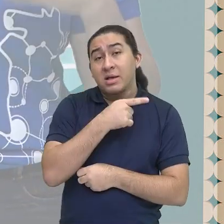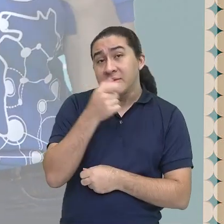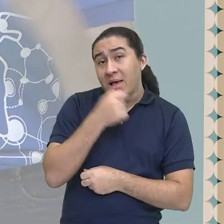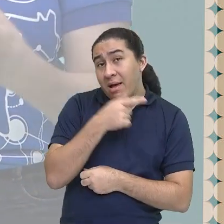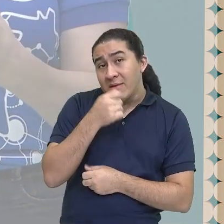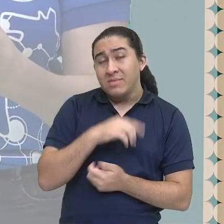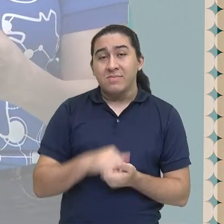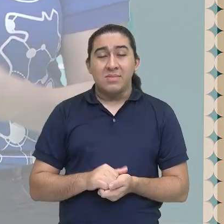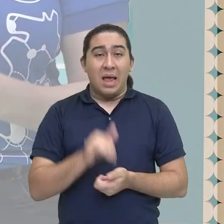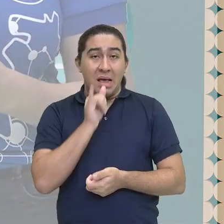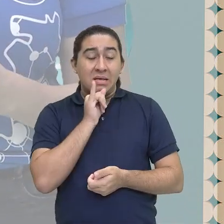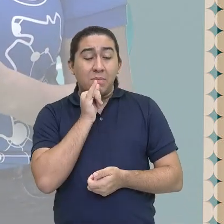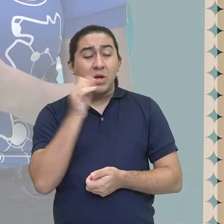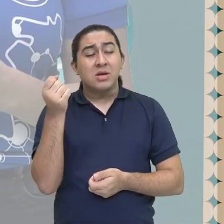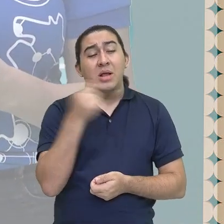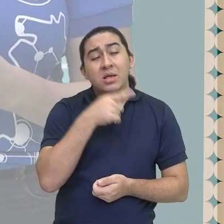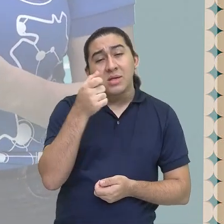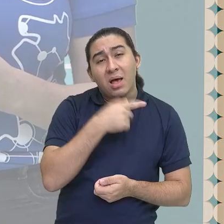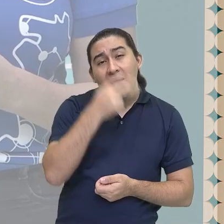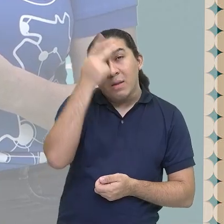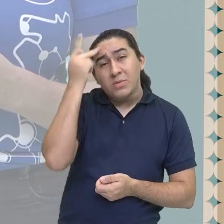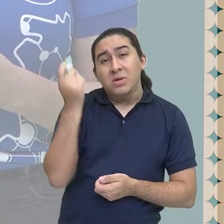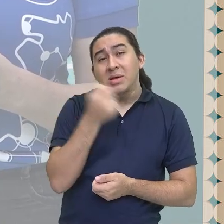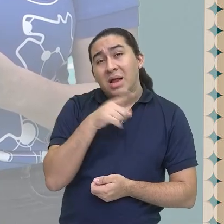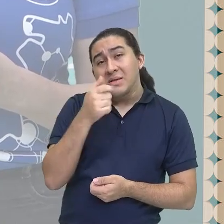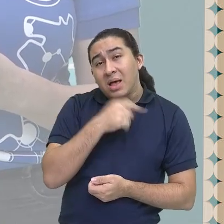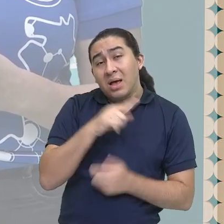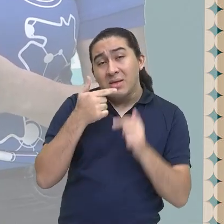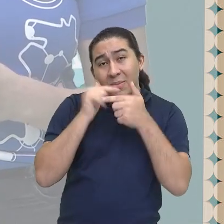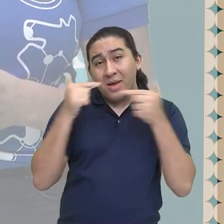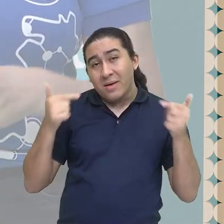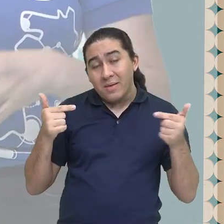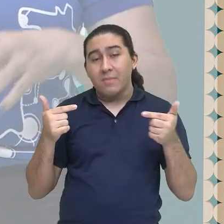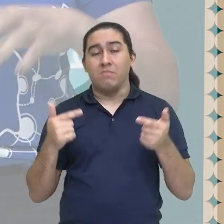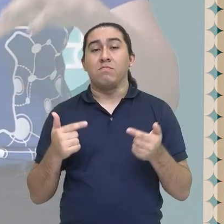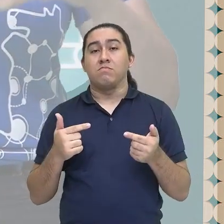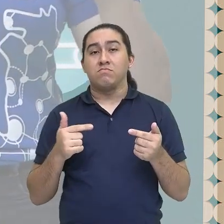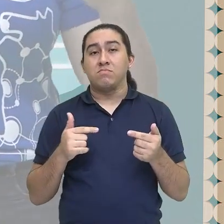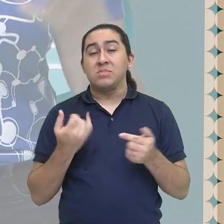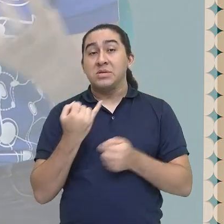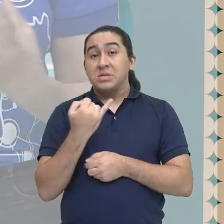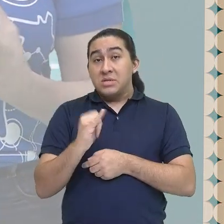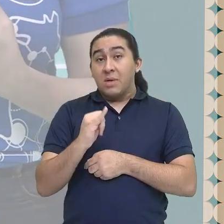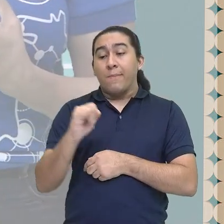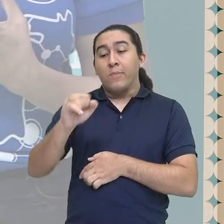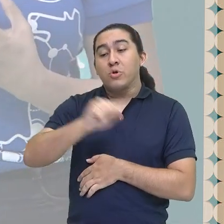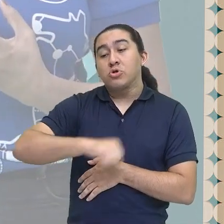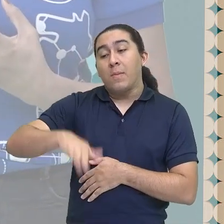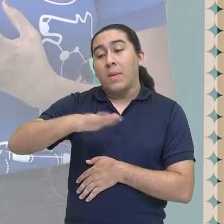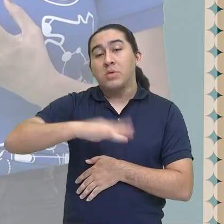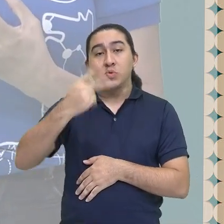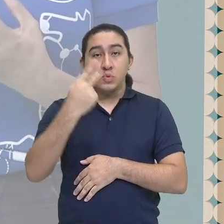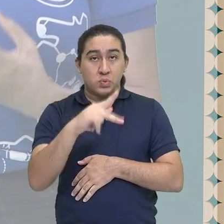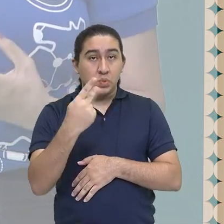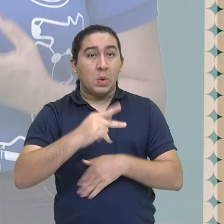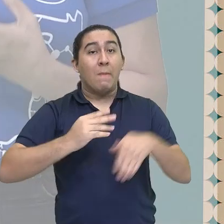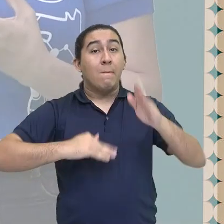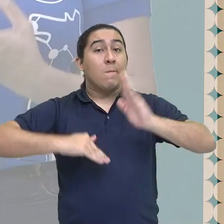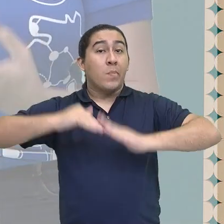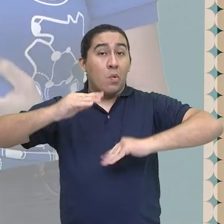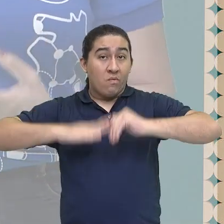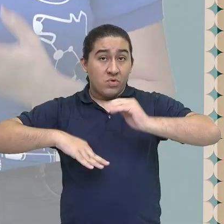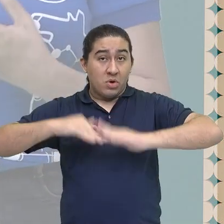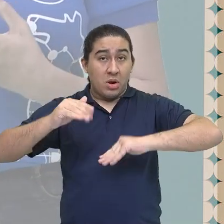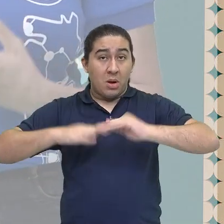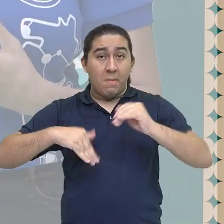Você é tão divertido. De repente, se o ambiente que você está requer que